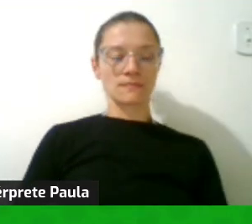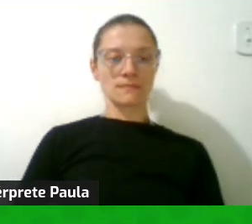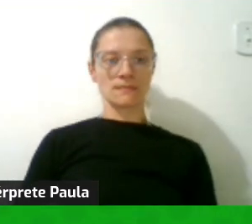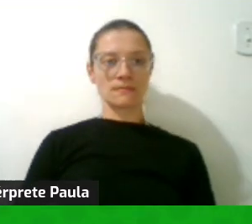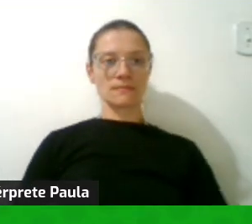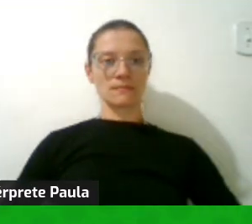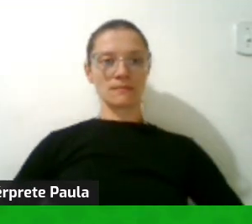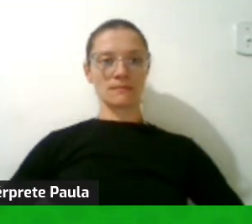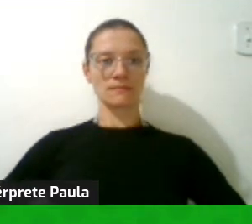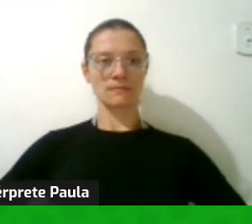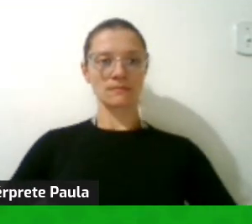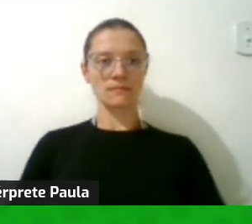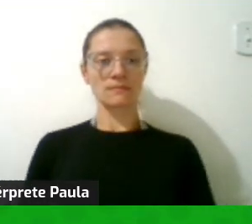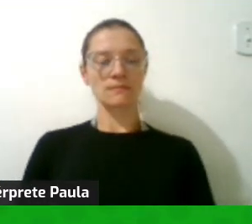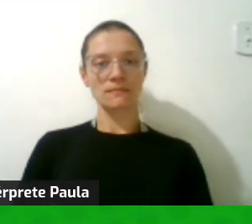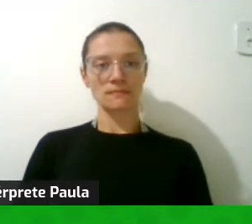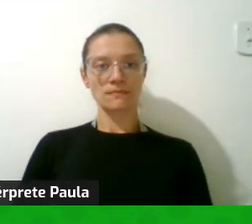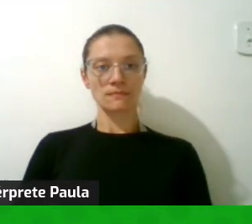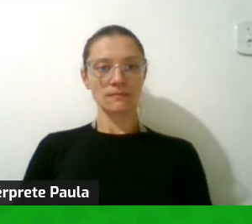Aqui.